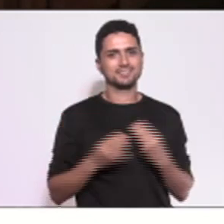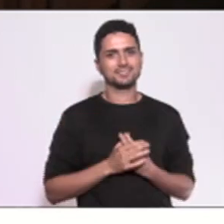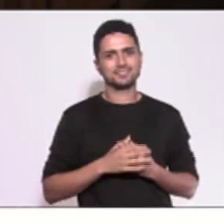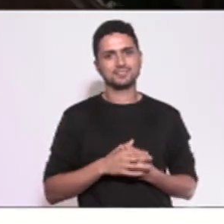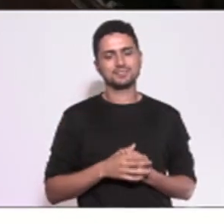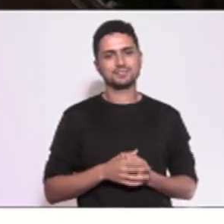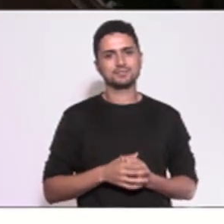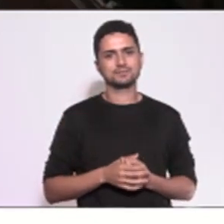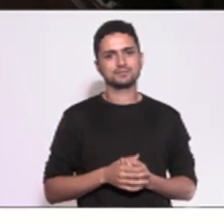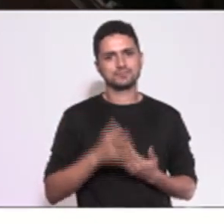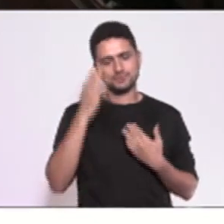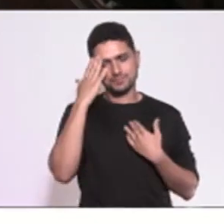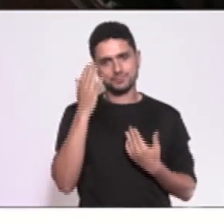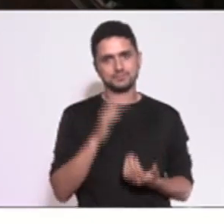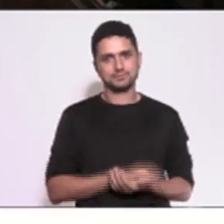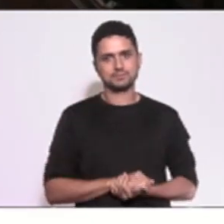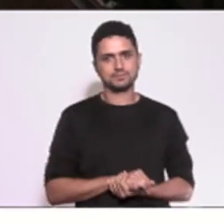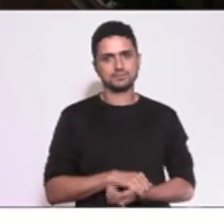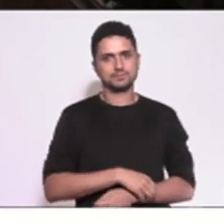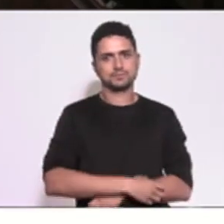coração.